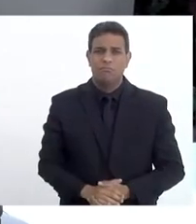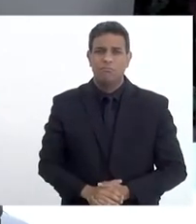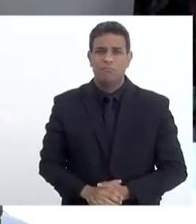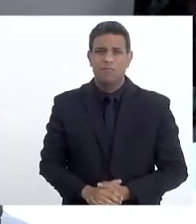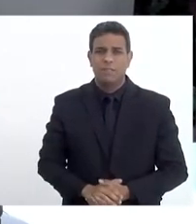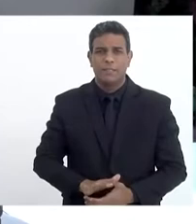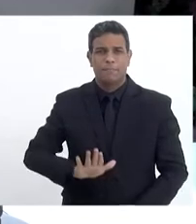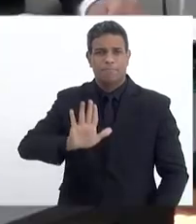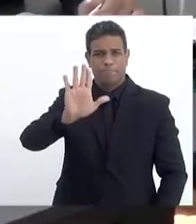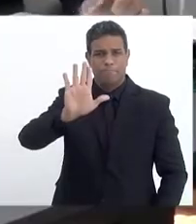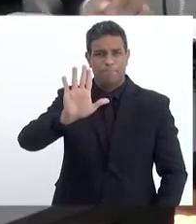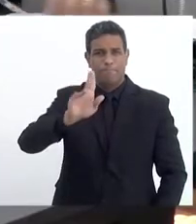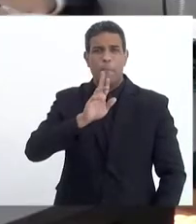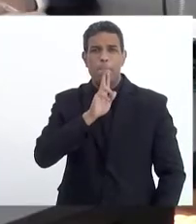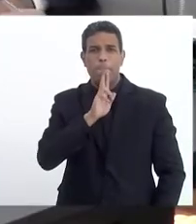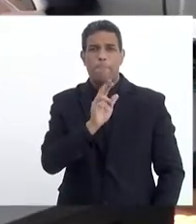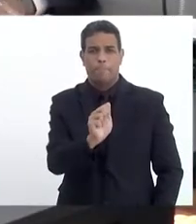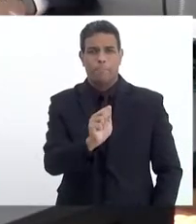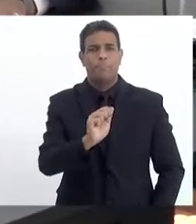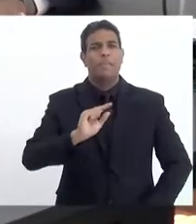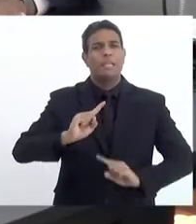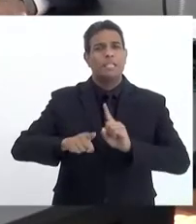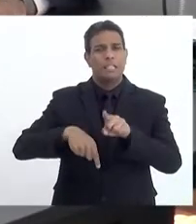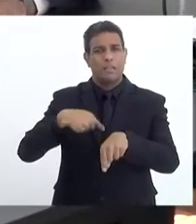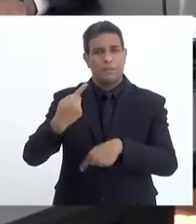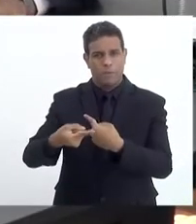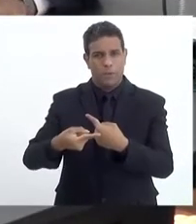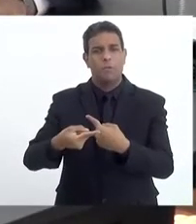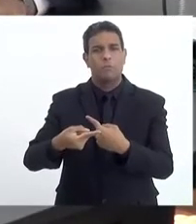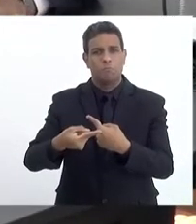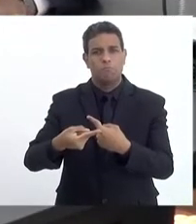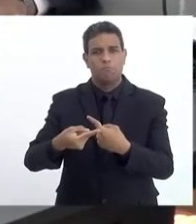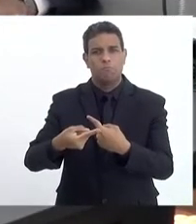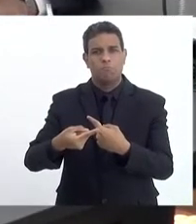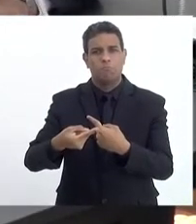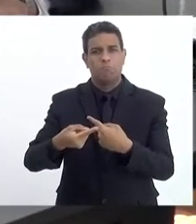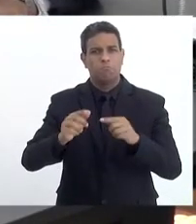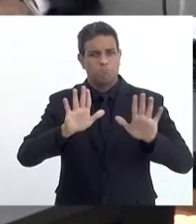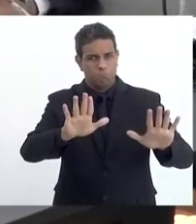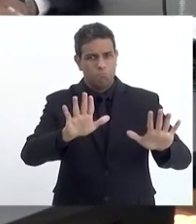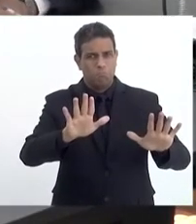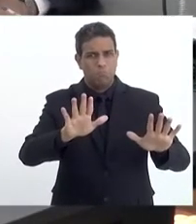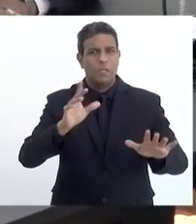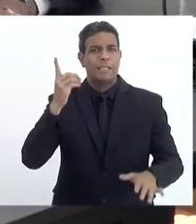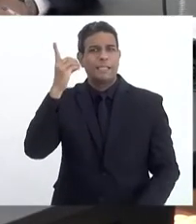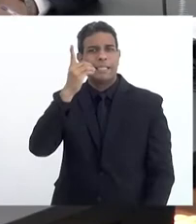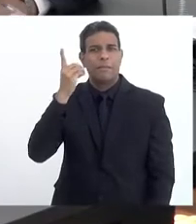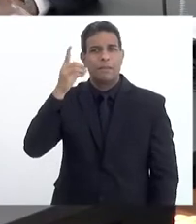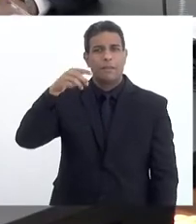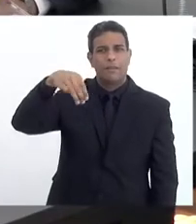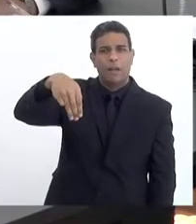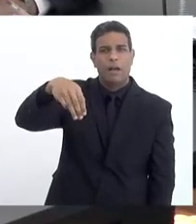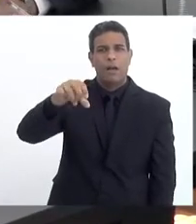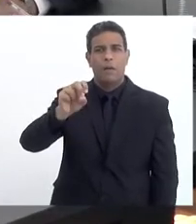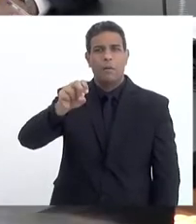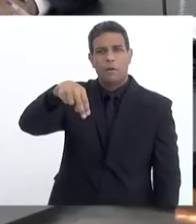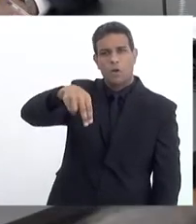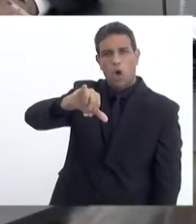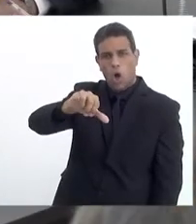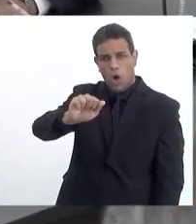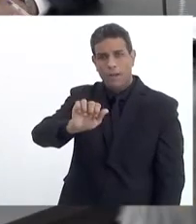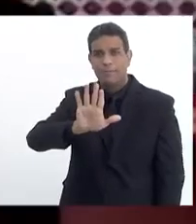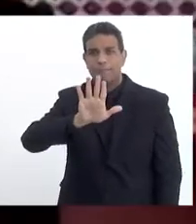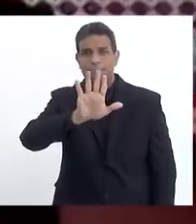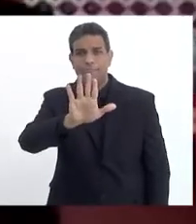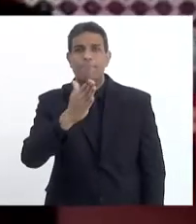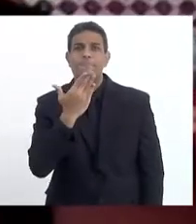Presidente, me escrever para discutir, por favor. Ok, depois você me terminou, deputado? Sim. Deputada Mônica, por favor, com a palavra. Na verdade, presidente,